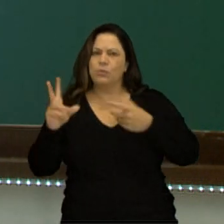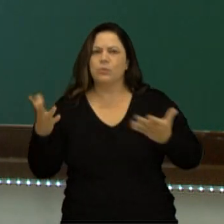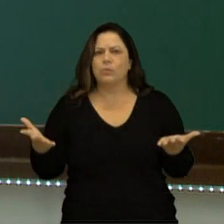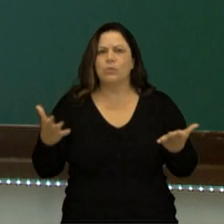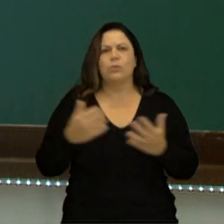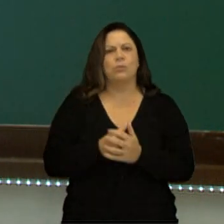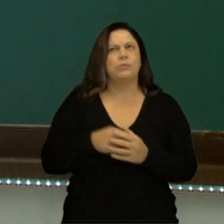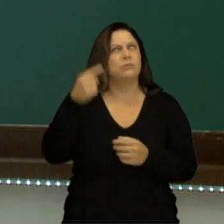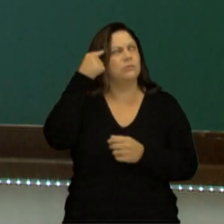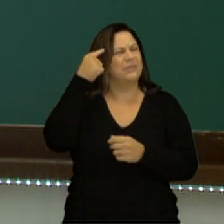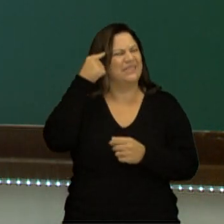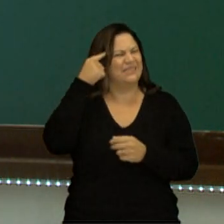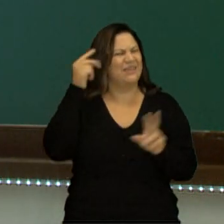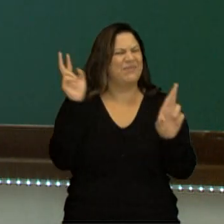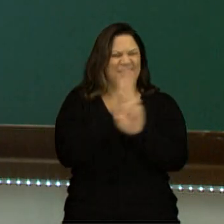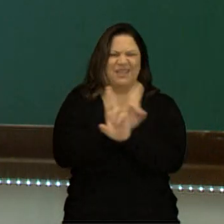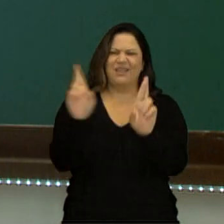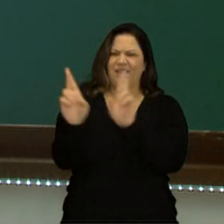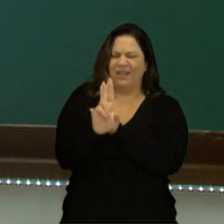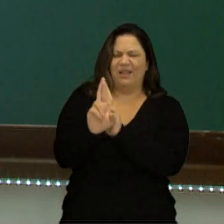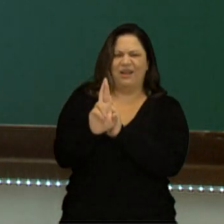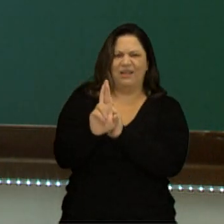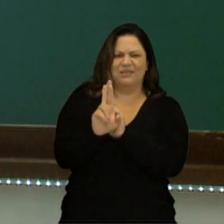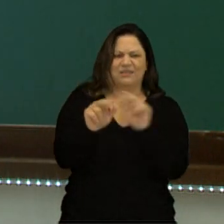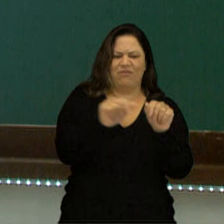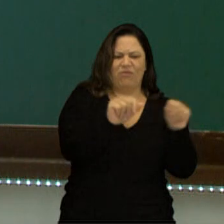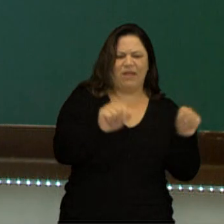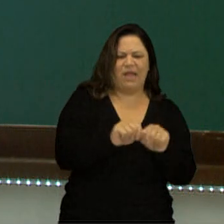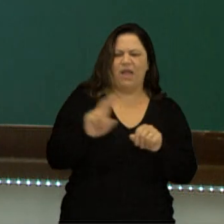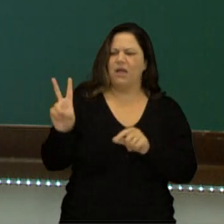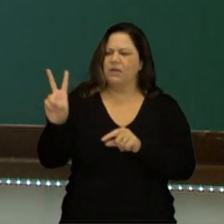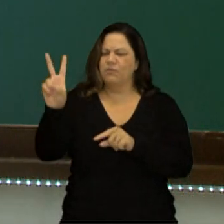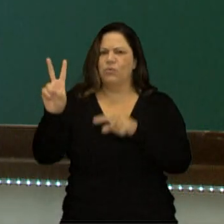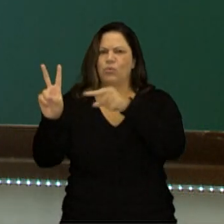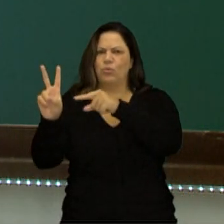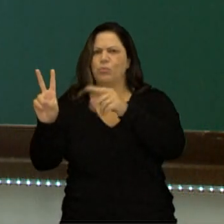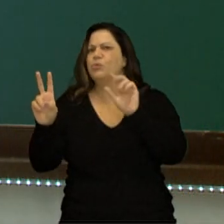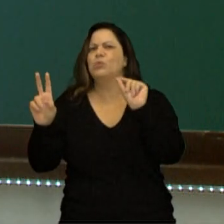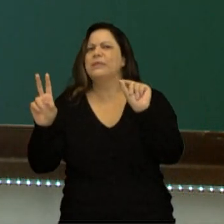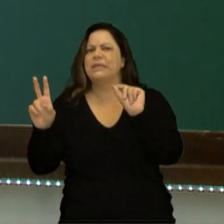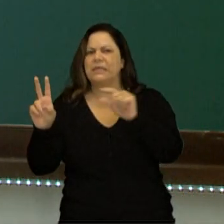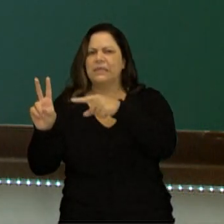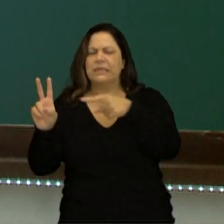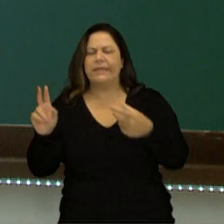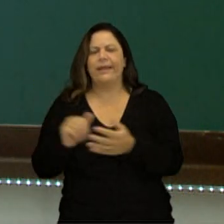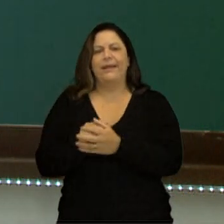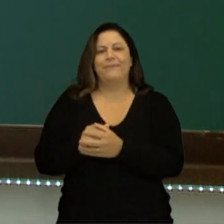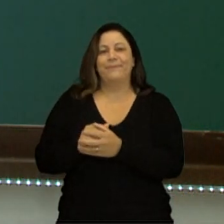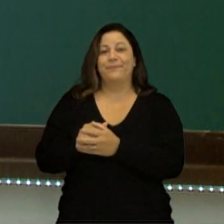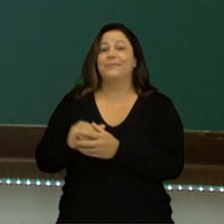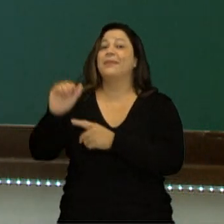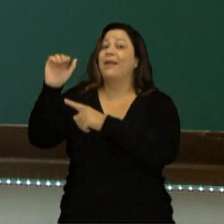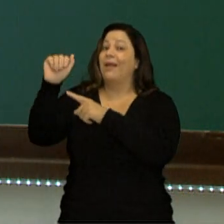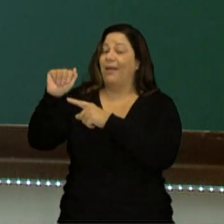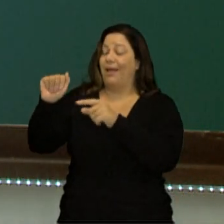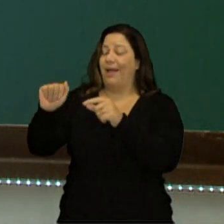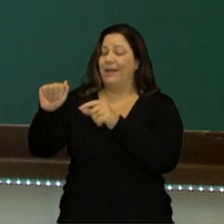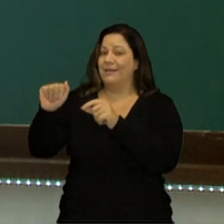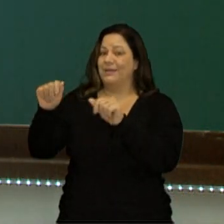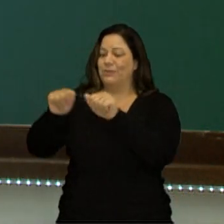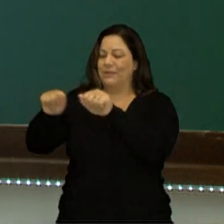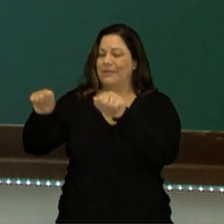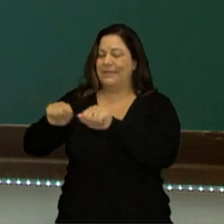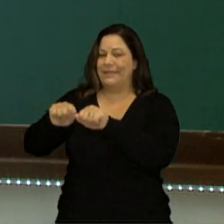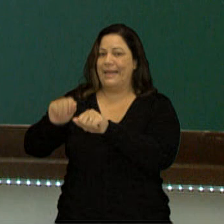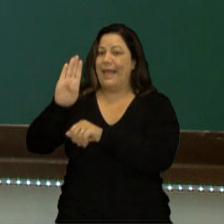mas será que tem relação? Tem, né? Pensar no volume. O que é o volume? Área da base vezes a altura, ou seja,